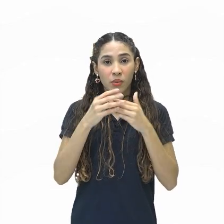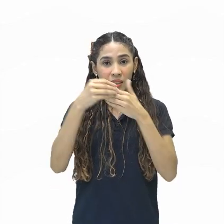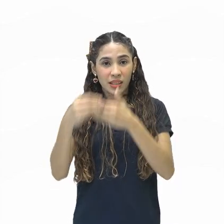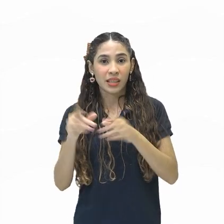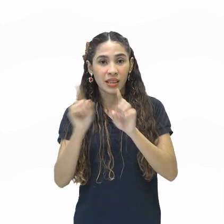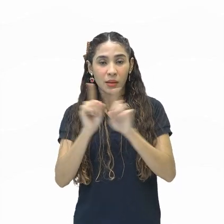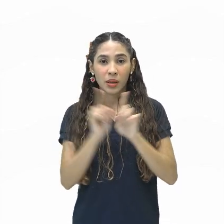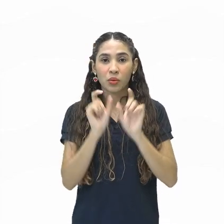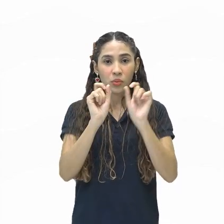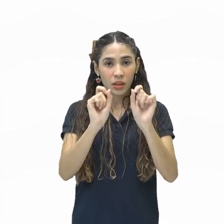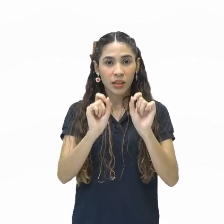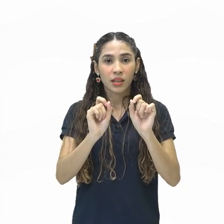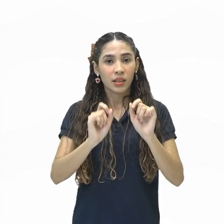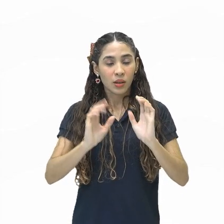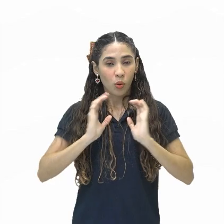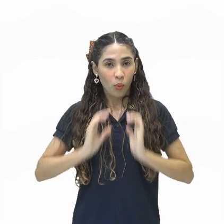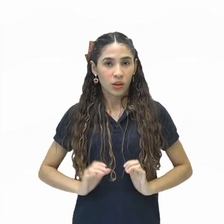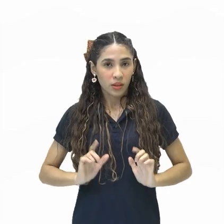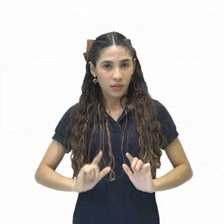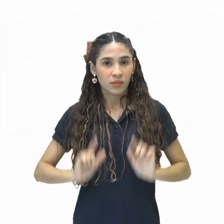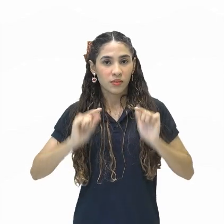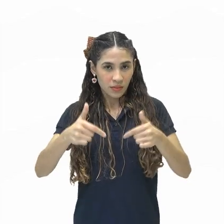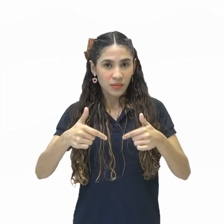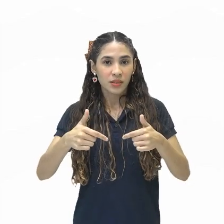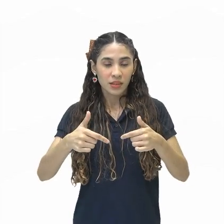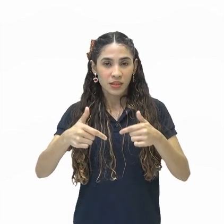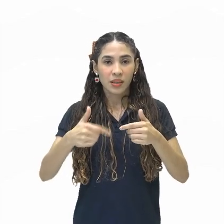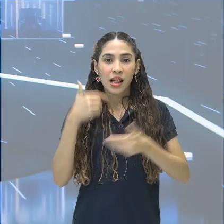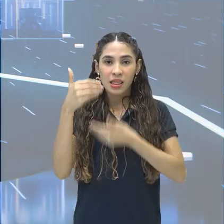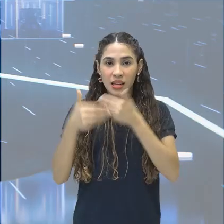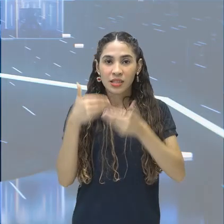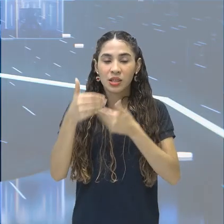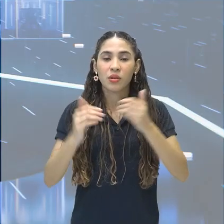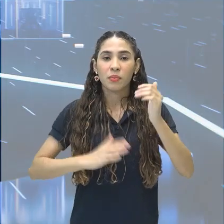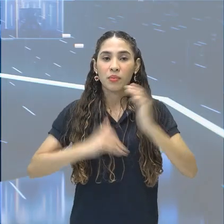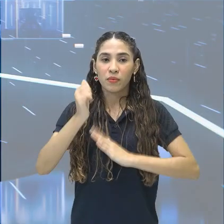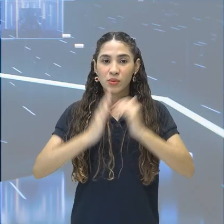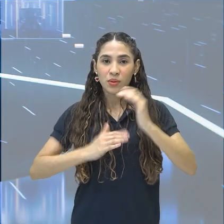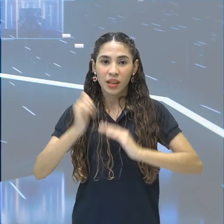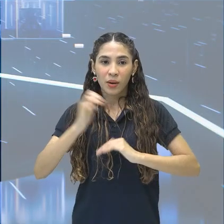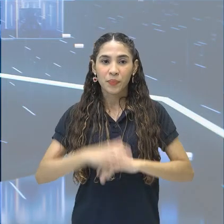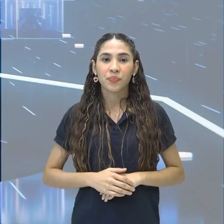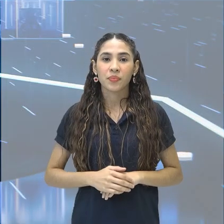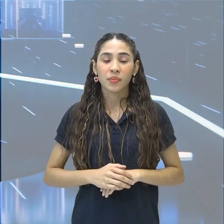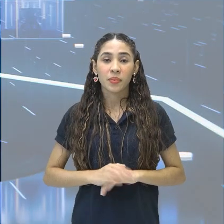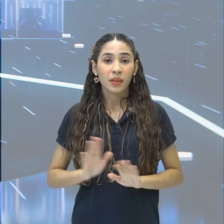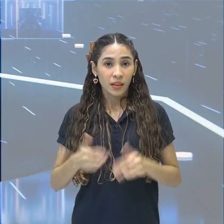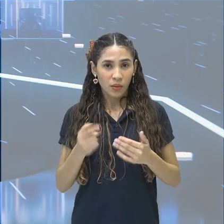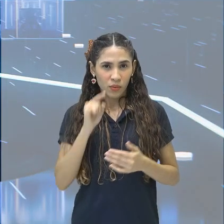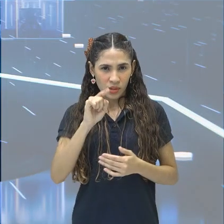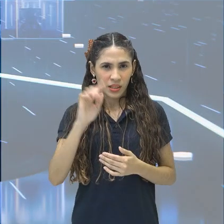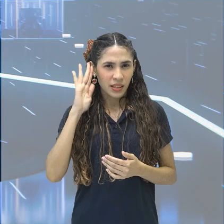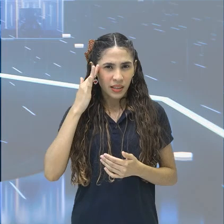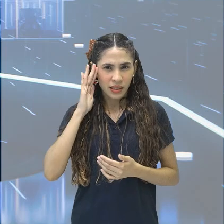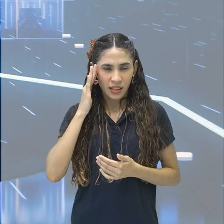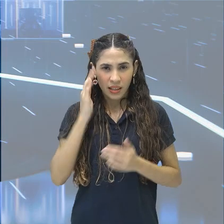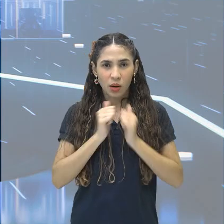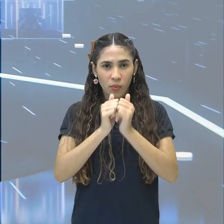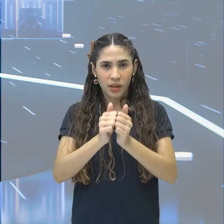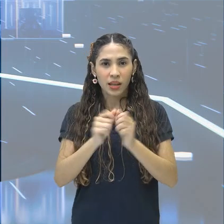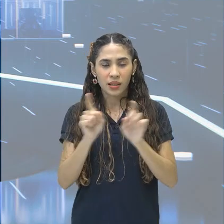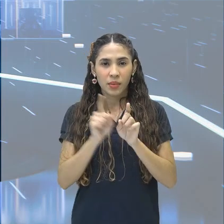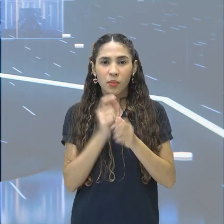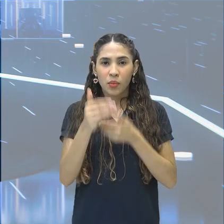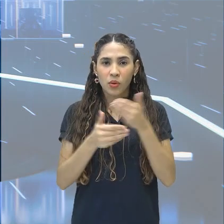o nosso comportamento, a nossa trajetória profissional. Estão conseguindo entender e acompanhar